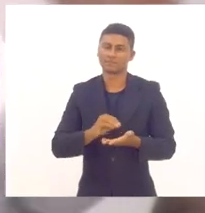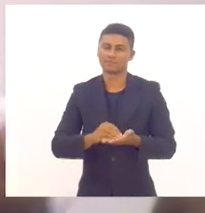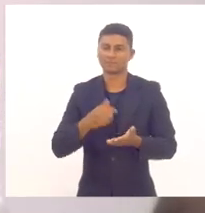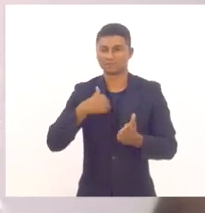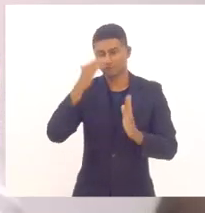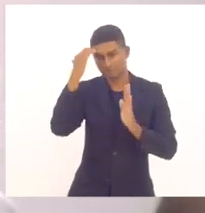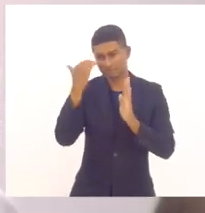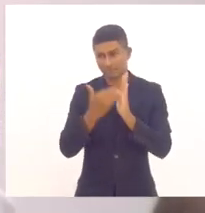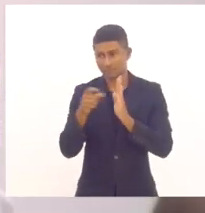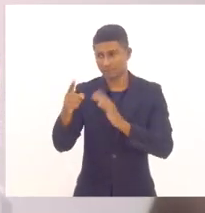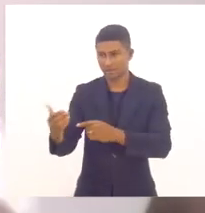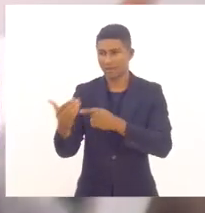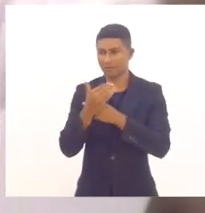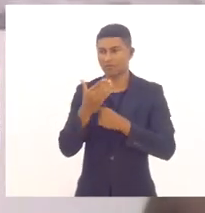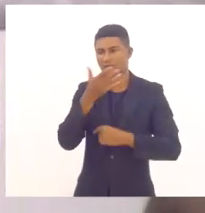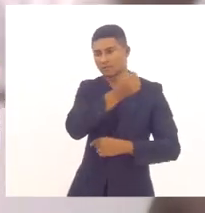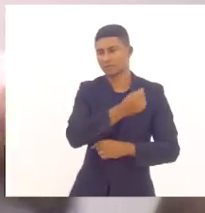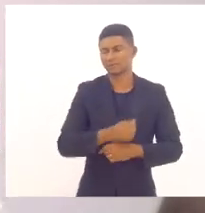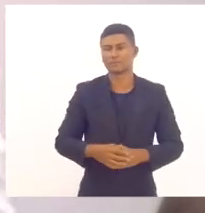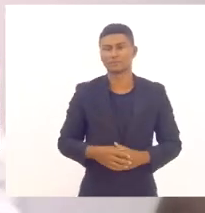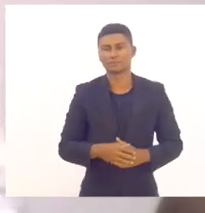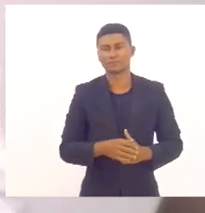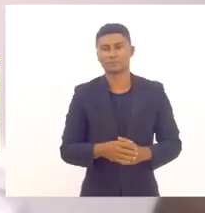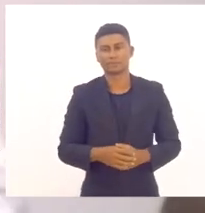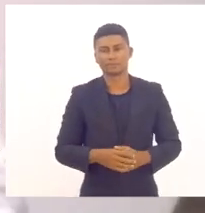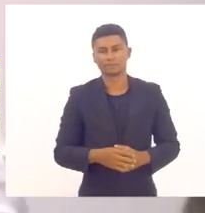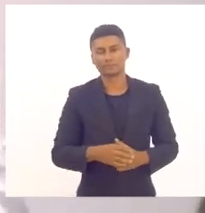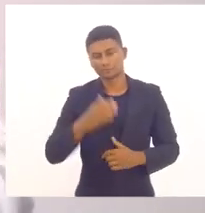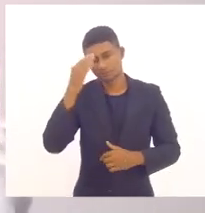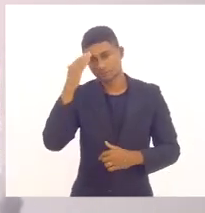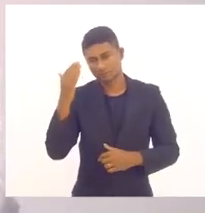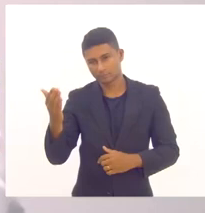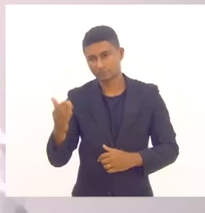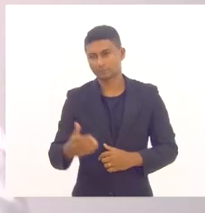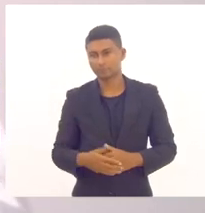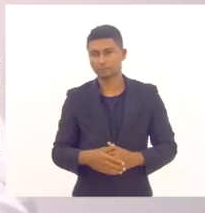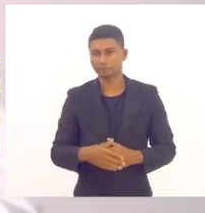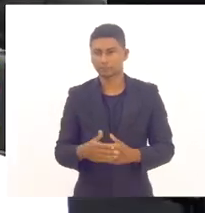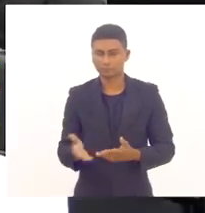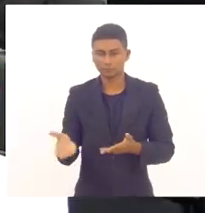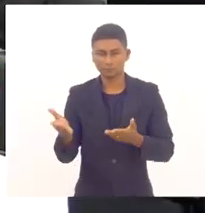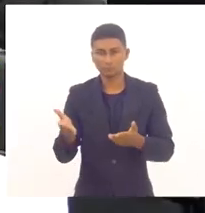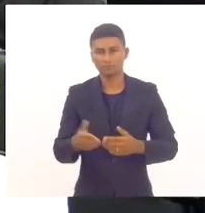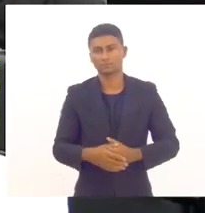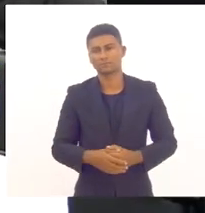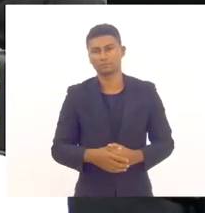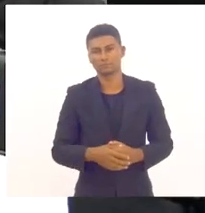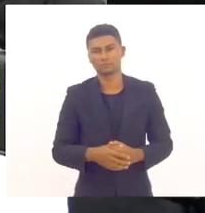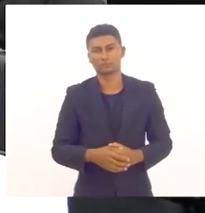me salvou aqui, mestra Darlene, então eu agradeço e passo a palavra.